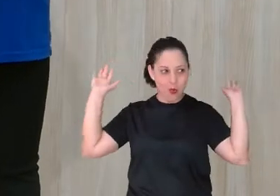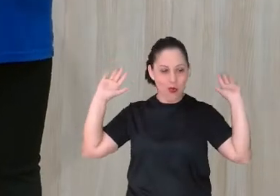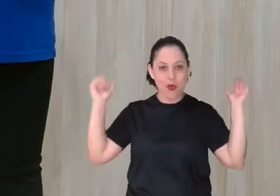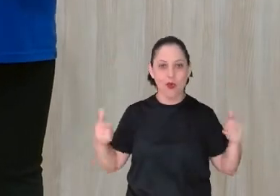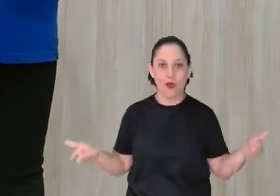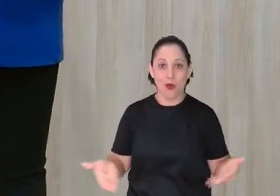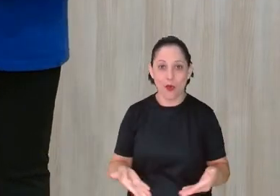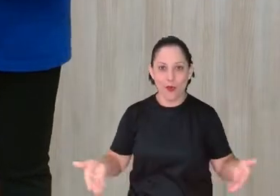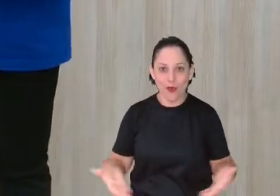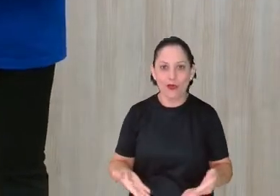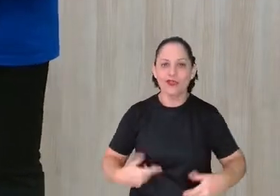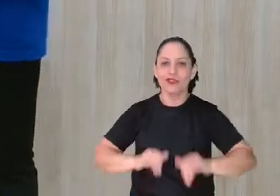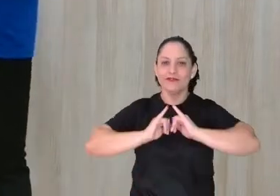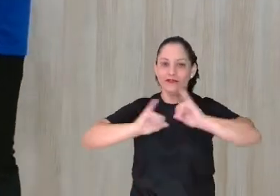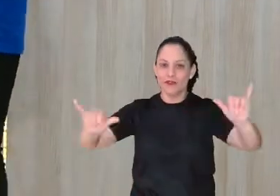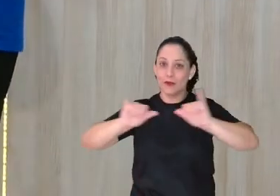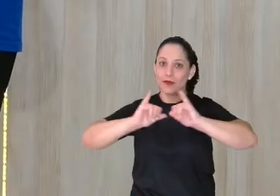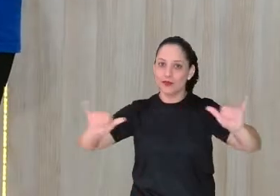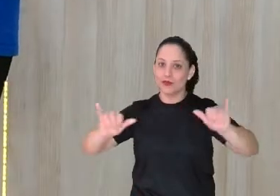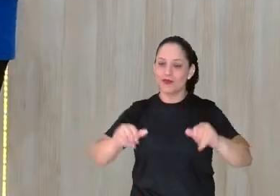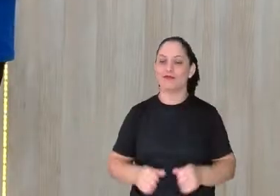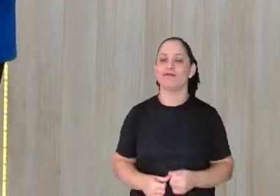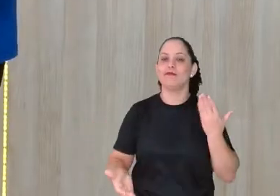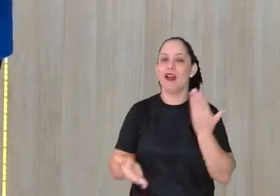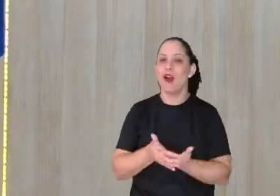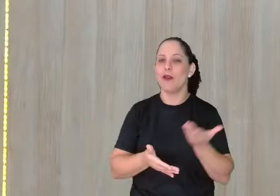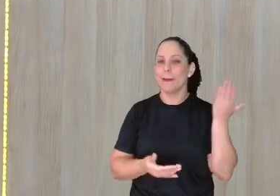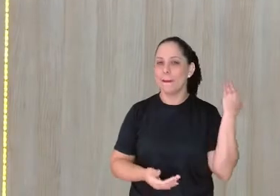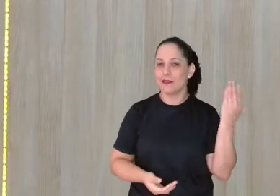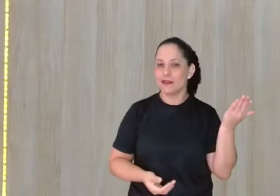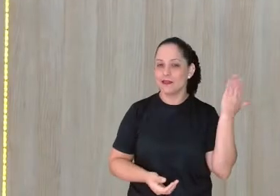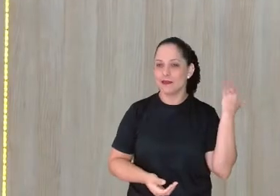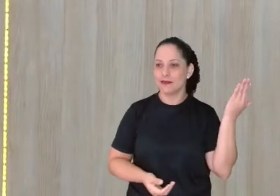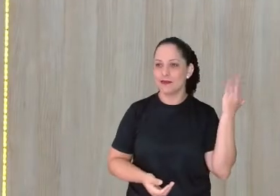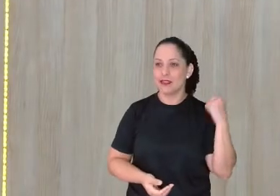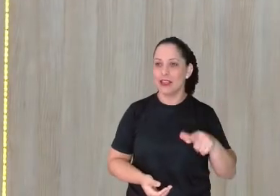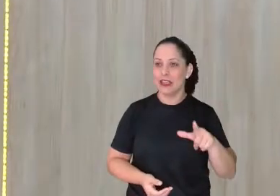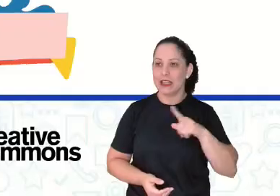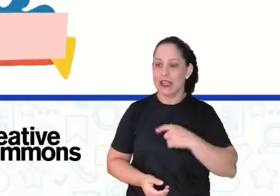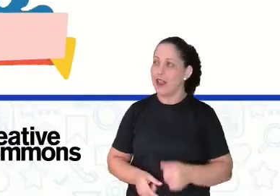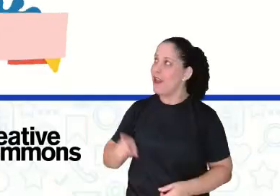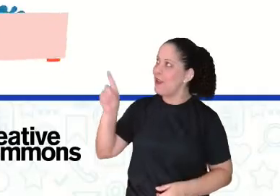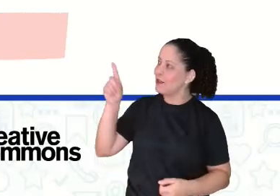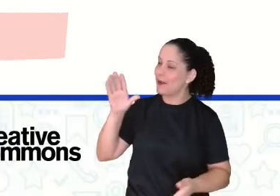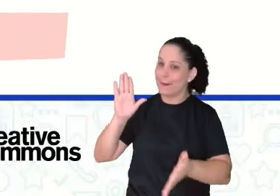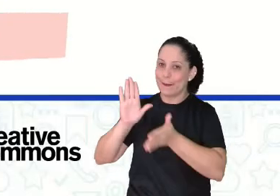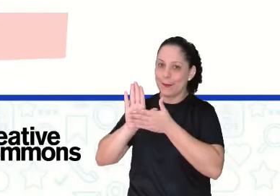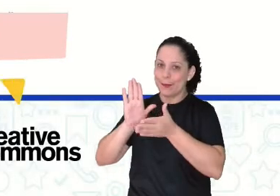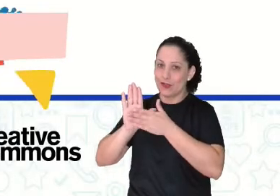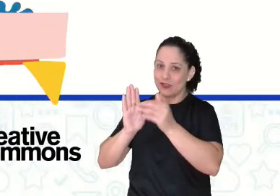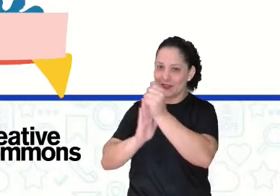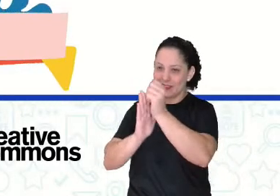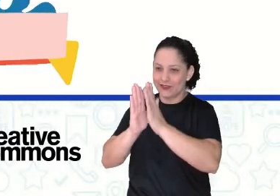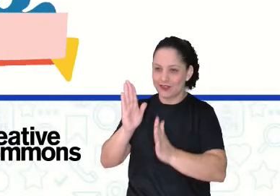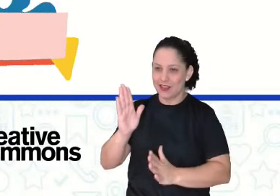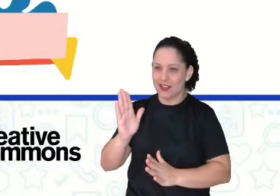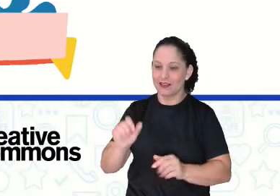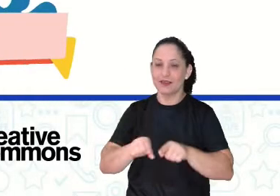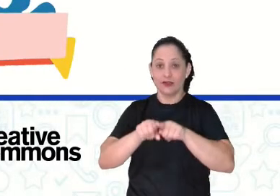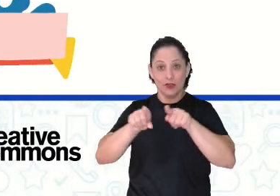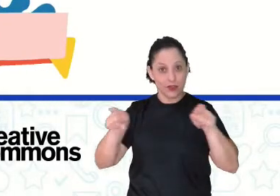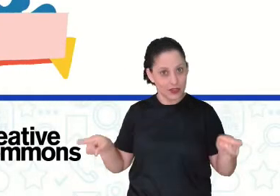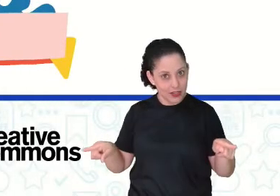em algumas informações. Na aula passada, eu fiz essa proposta de atividade para vocês, onde